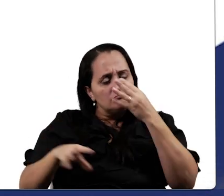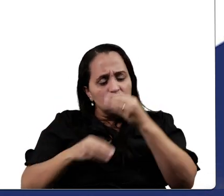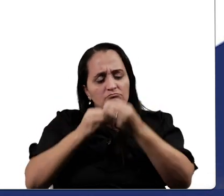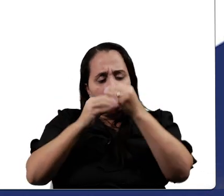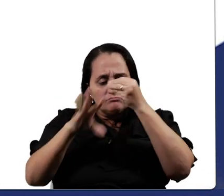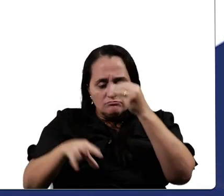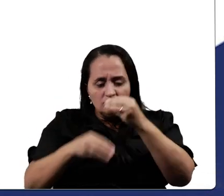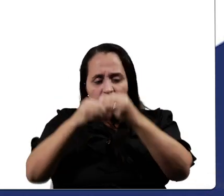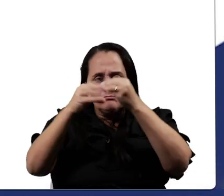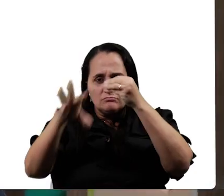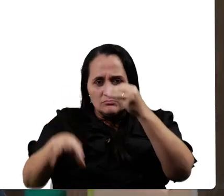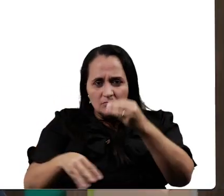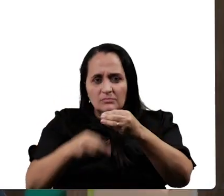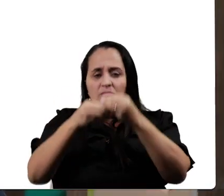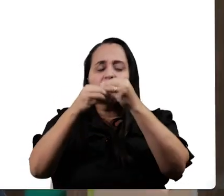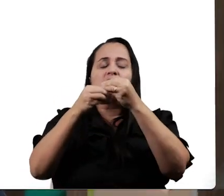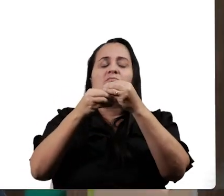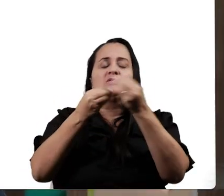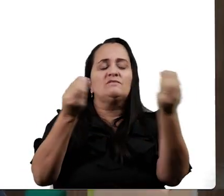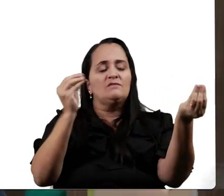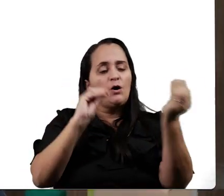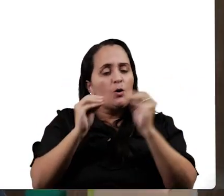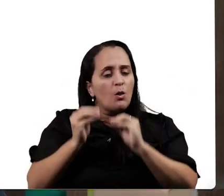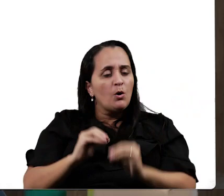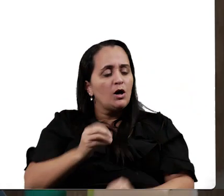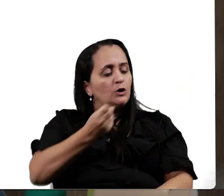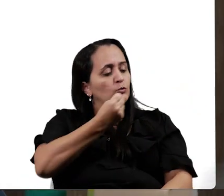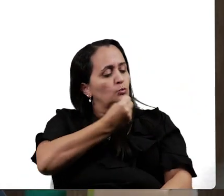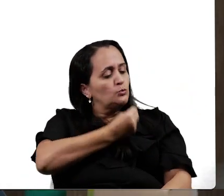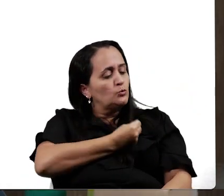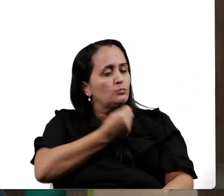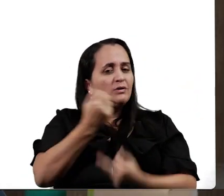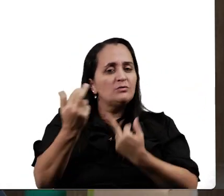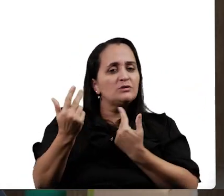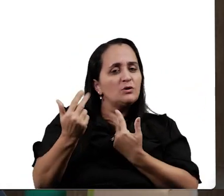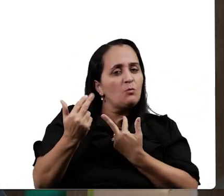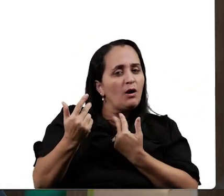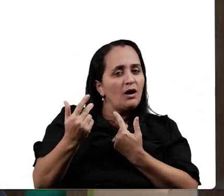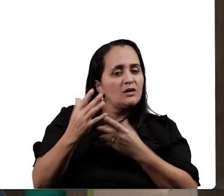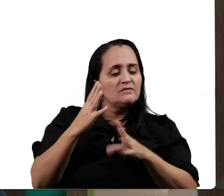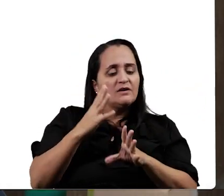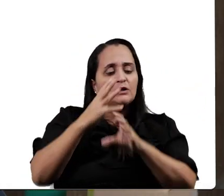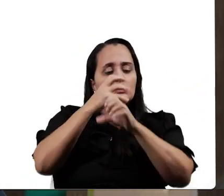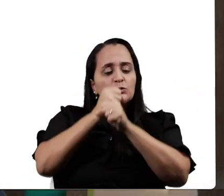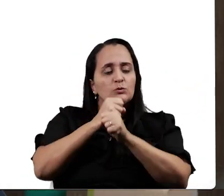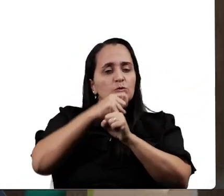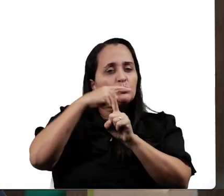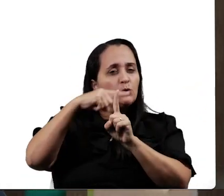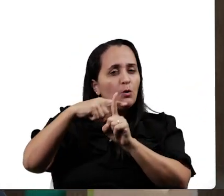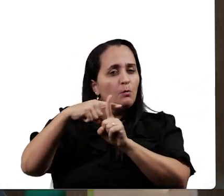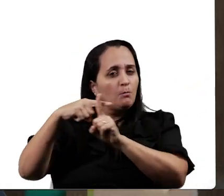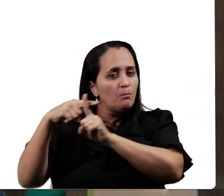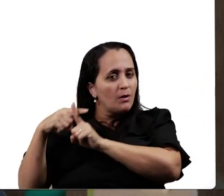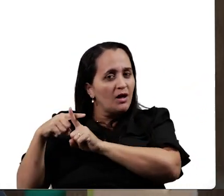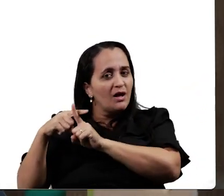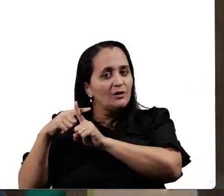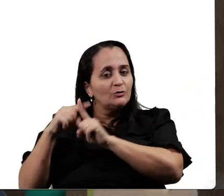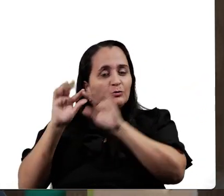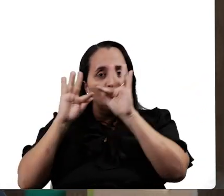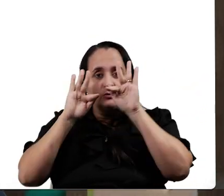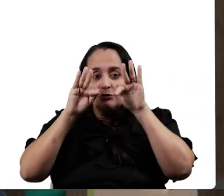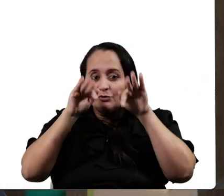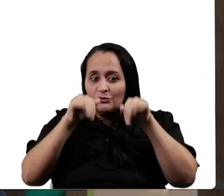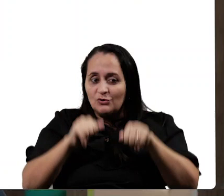quantidade finita de números iguais Então você vai colocando números iguais e você Vai somando e você vai descobrindo o